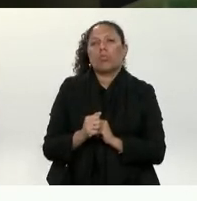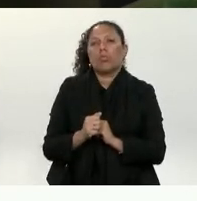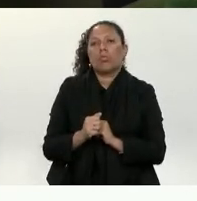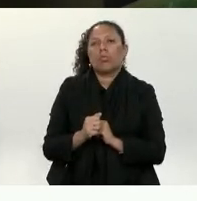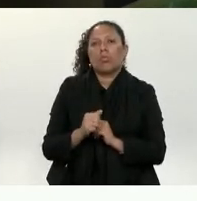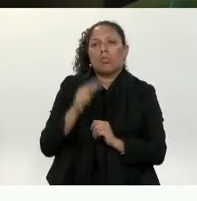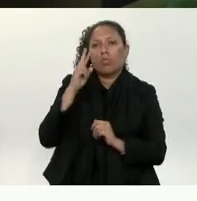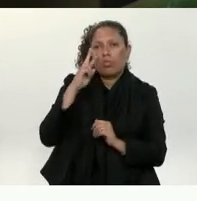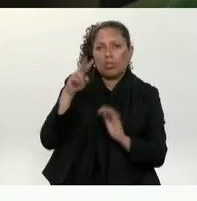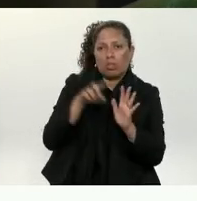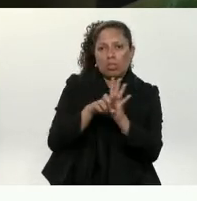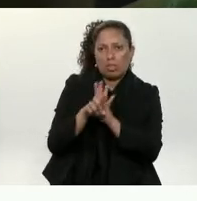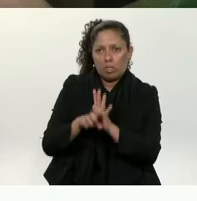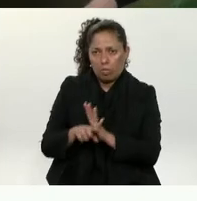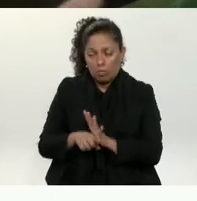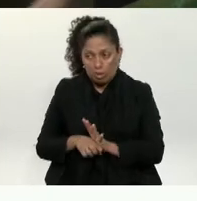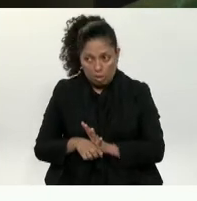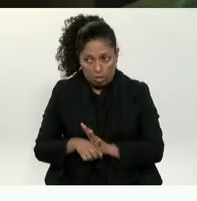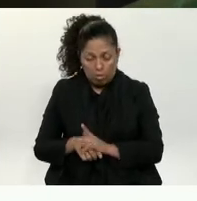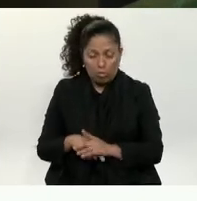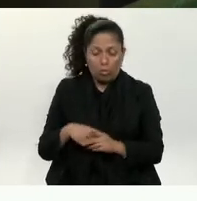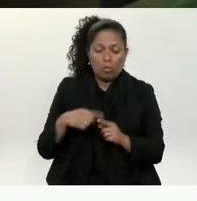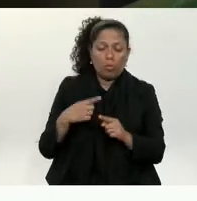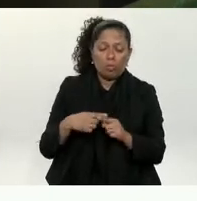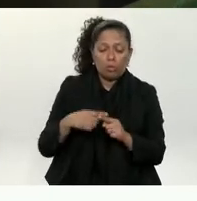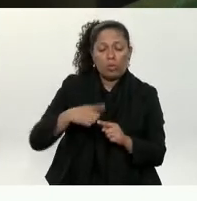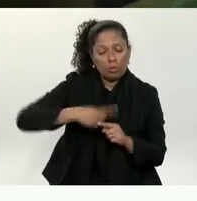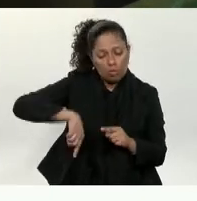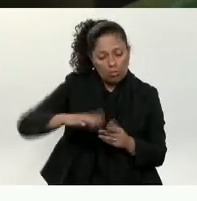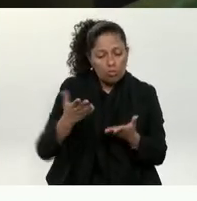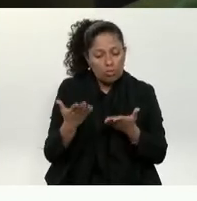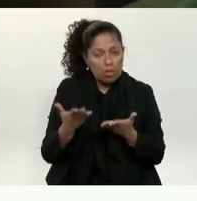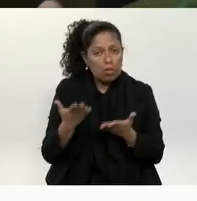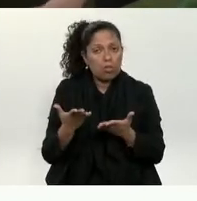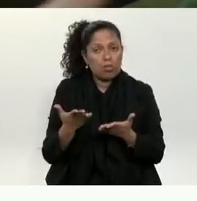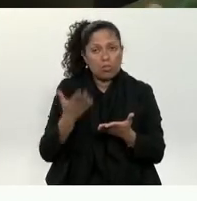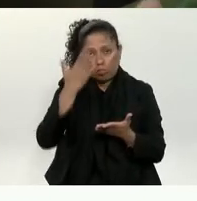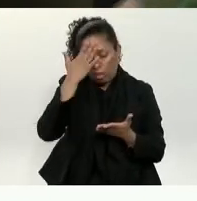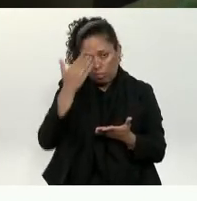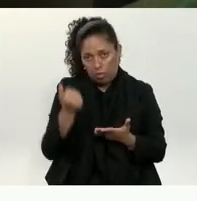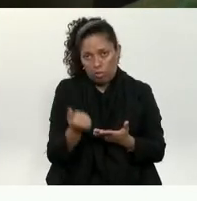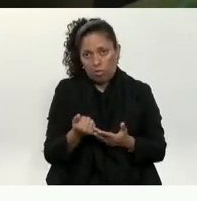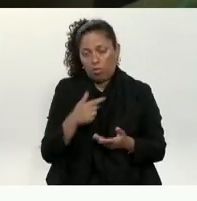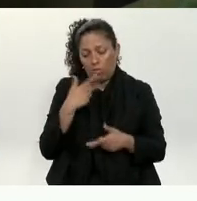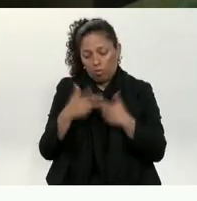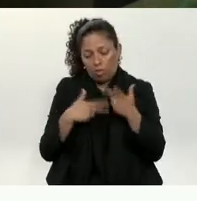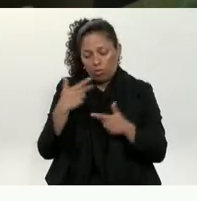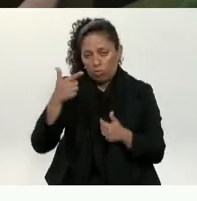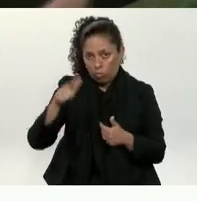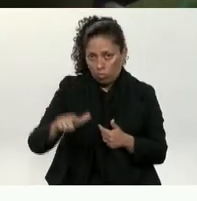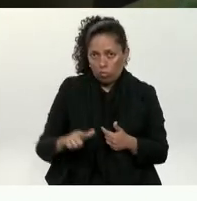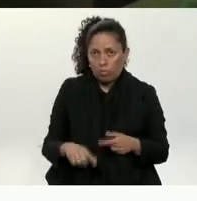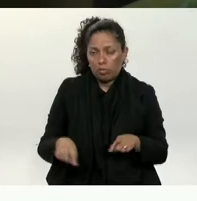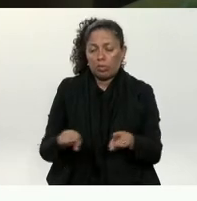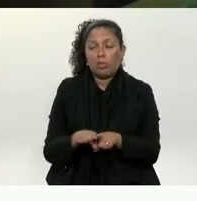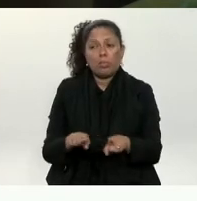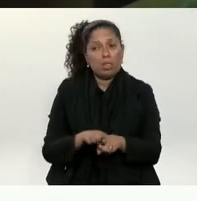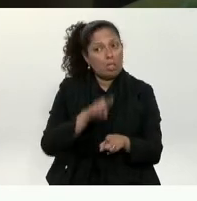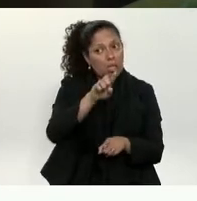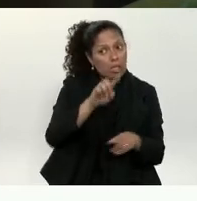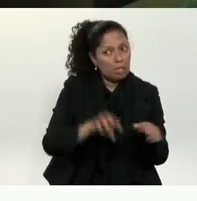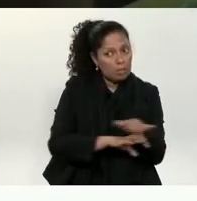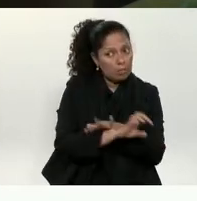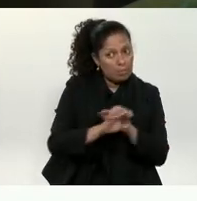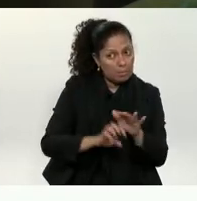né? Porque essa é a vontade aqui do Parlamento. Repito, também em função dessa inadimplência.